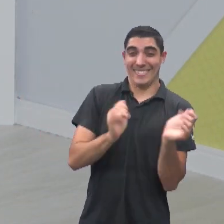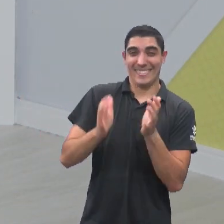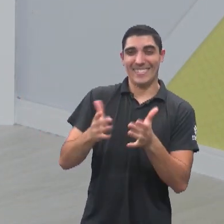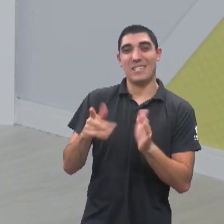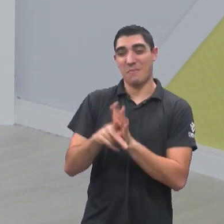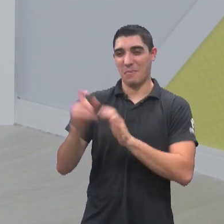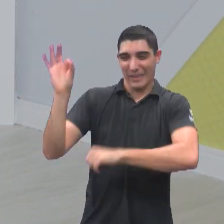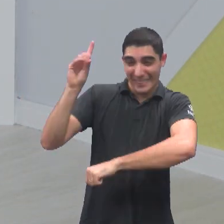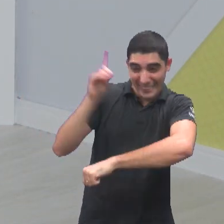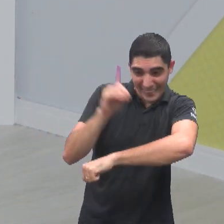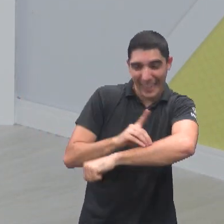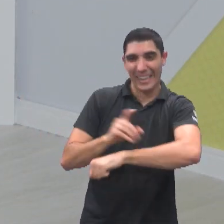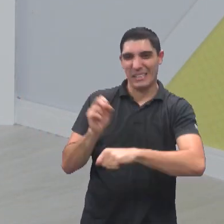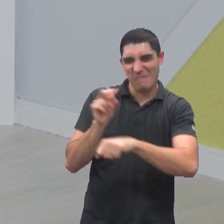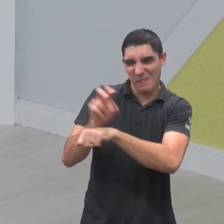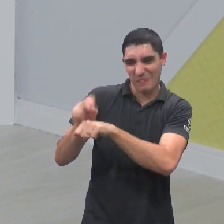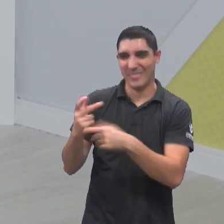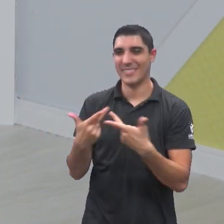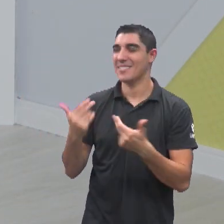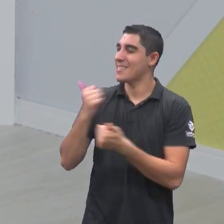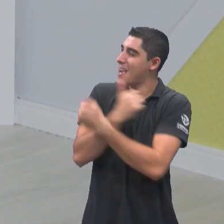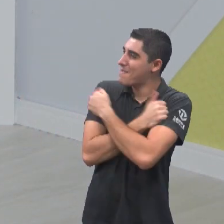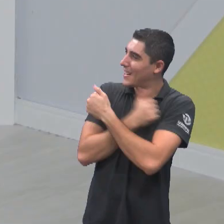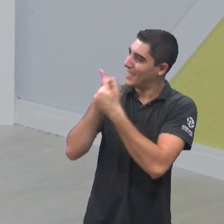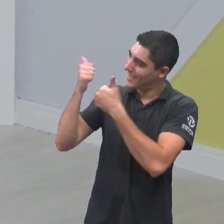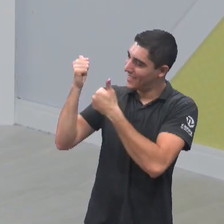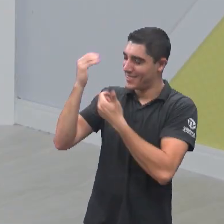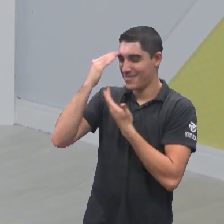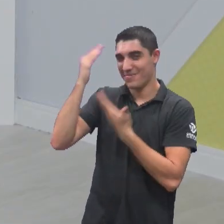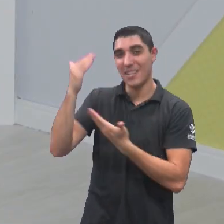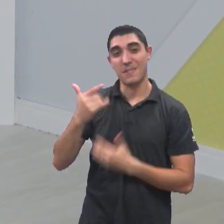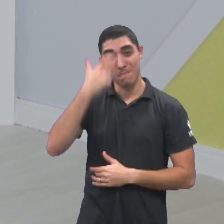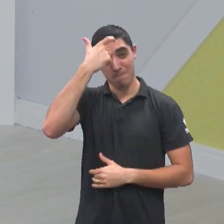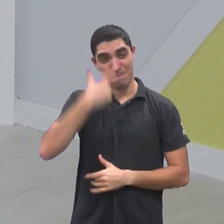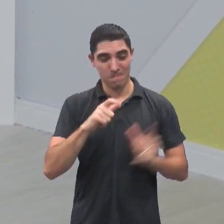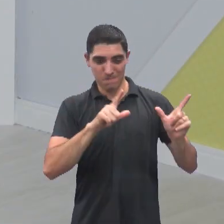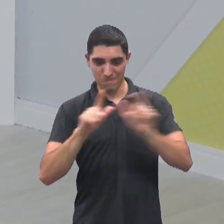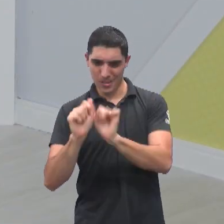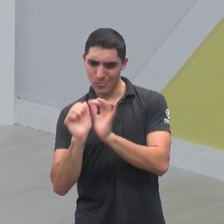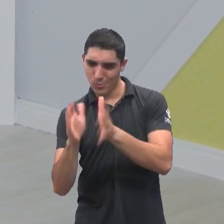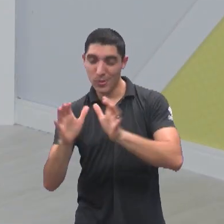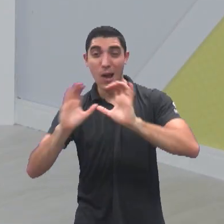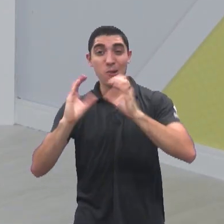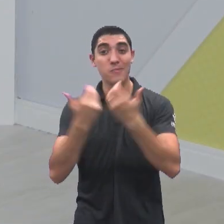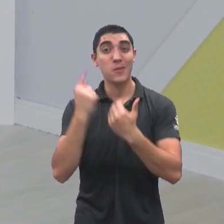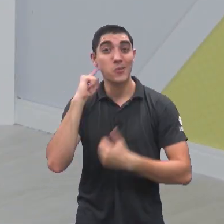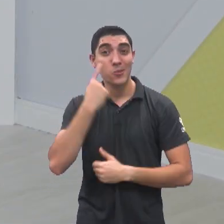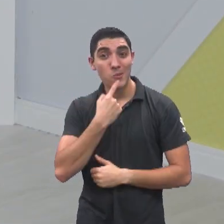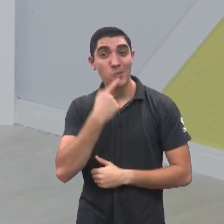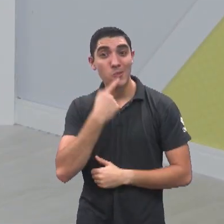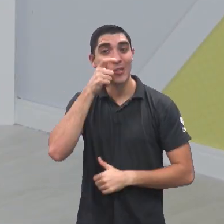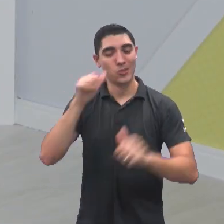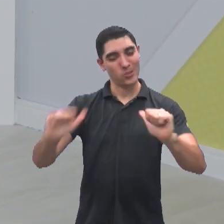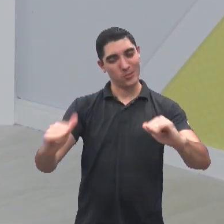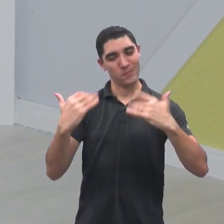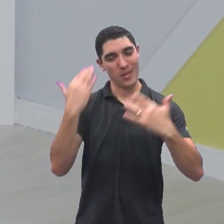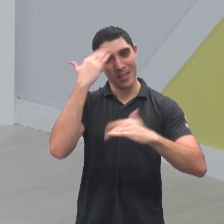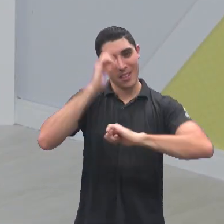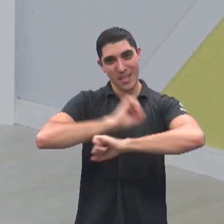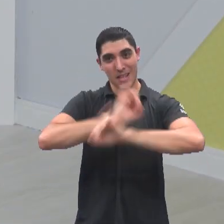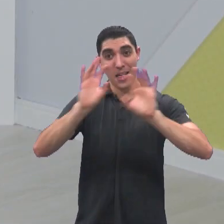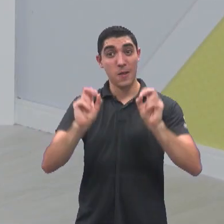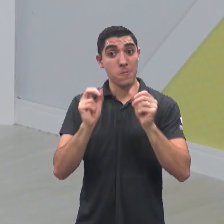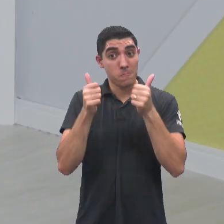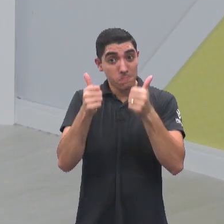dengue, que beleza. Grande abraço para você, Luizão. Luizão que sempre leva a informação para a comunidade surda que acompanha o nosso Hora, que vai chegando ao seu final. Fique